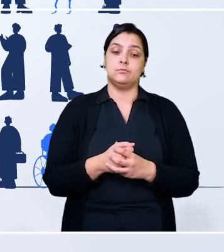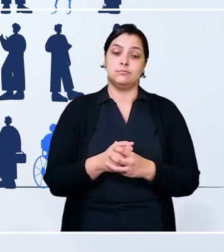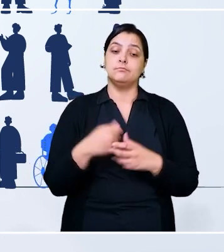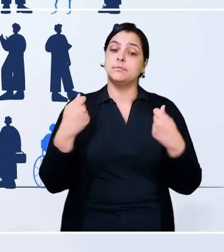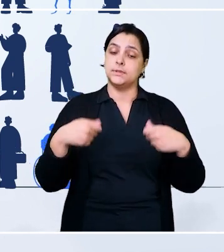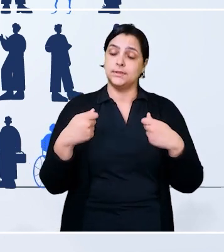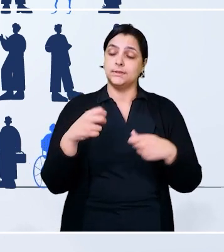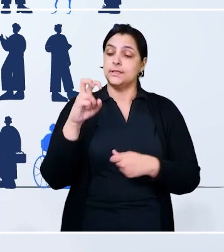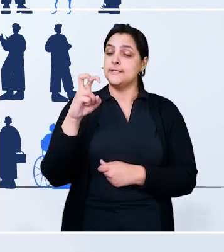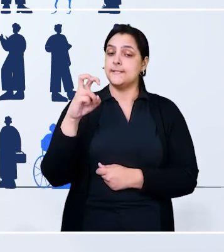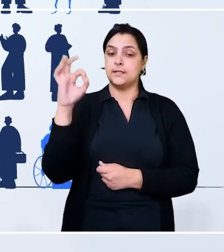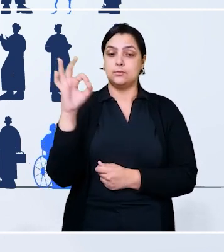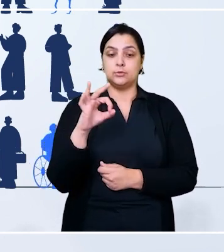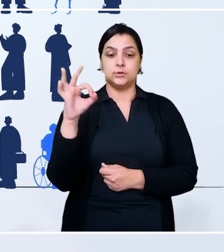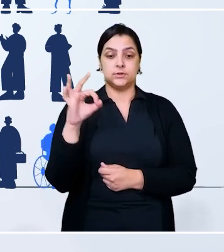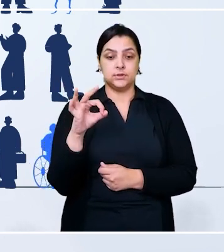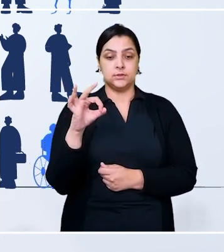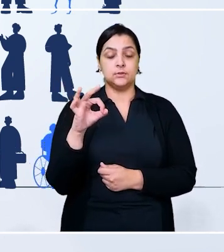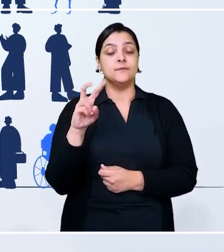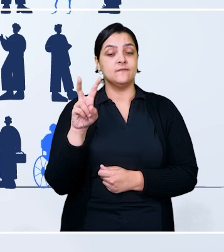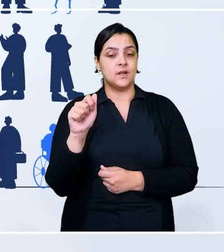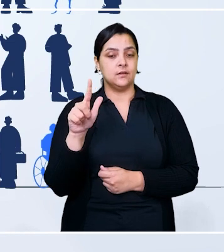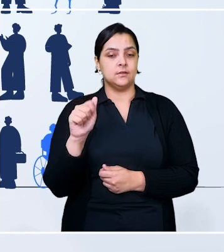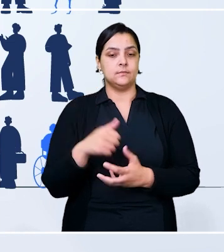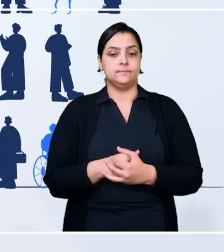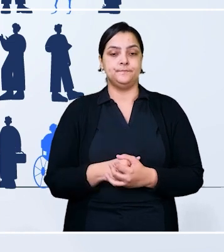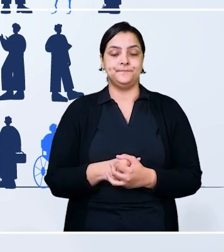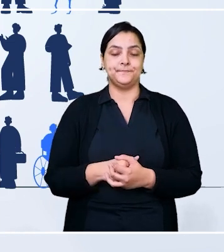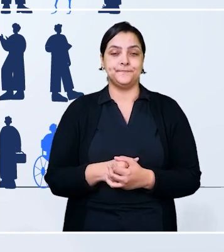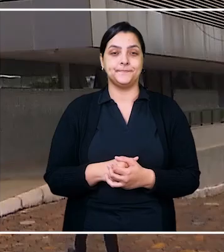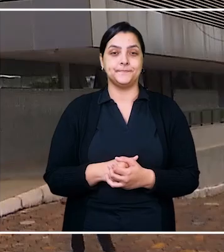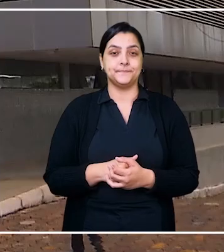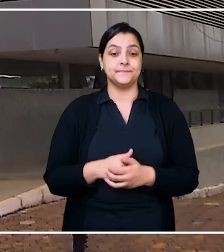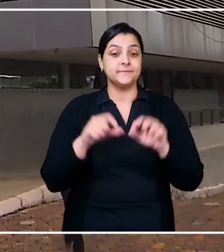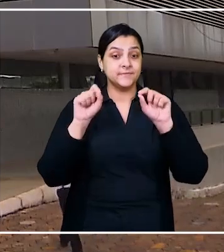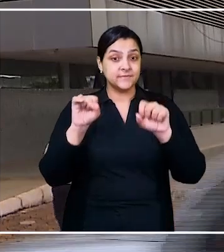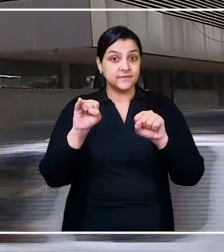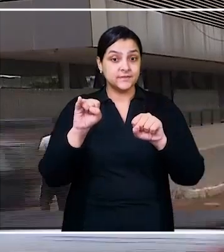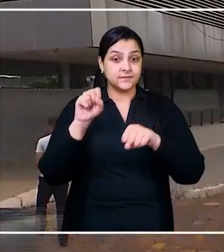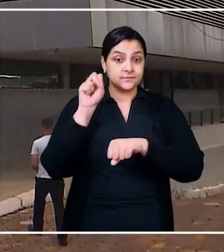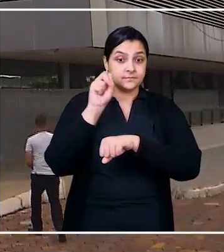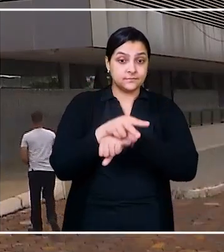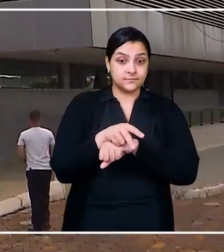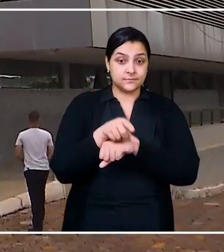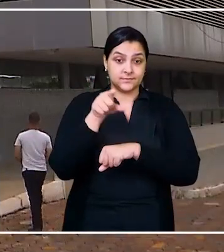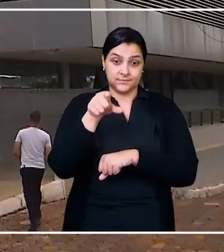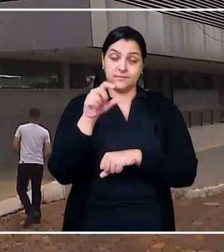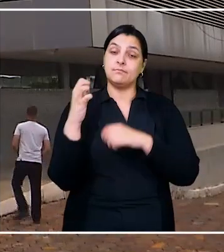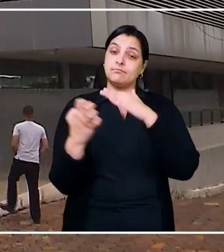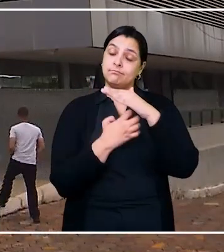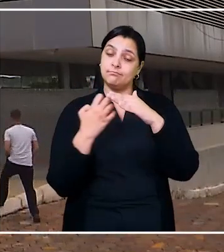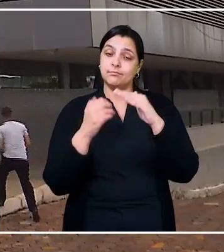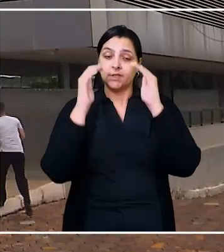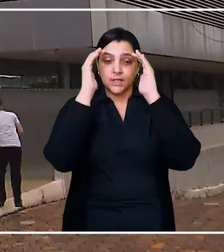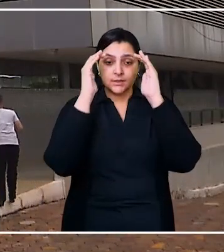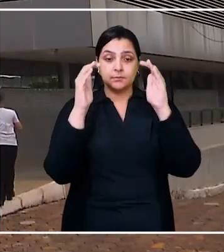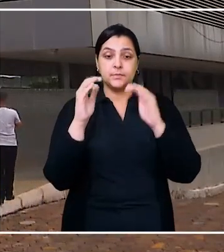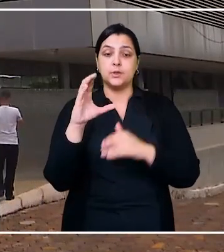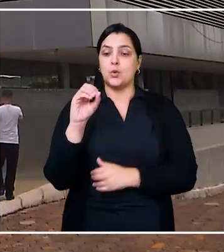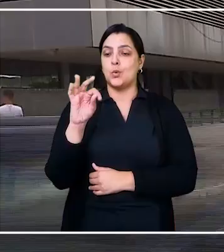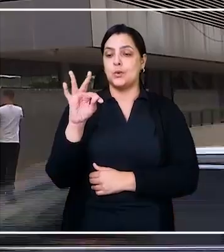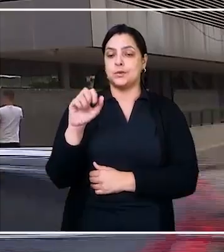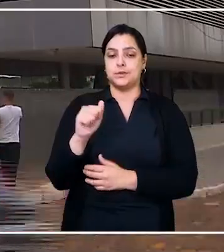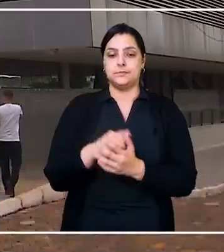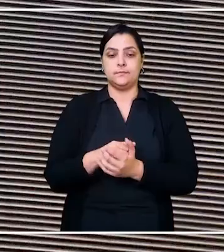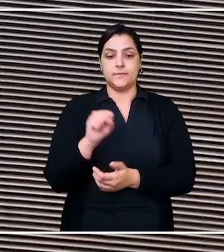empregados a reserva deve ser de 5% das vagas a instituição que emprega a Elis é um exemplo de